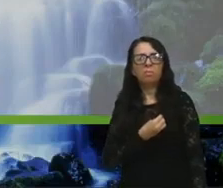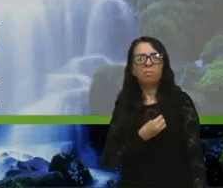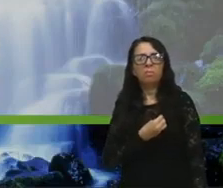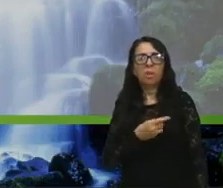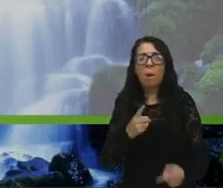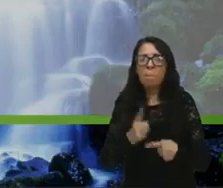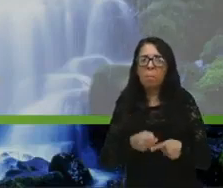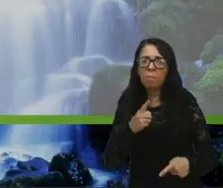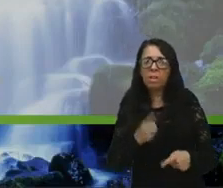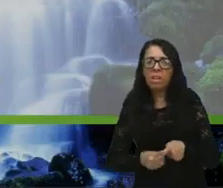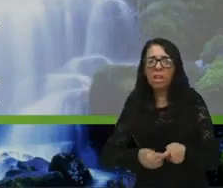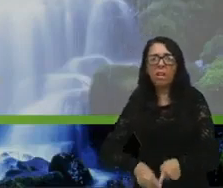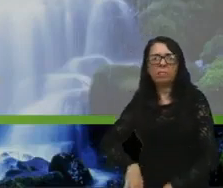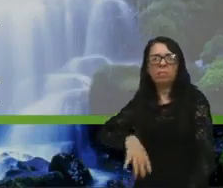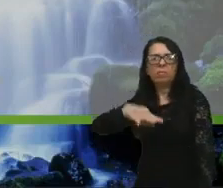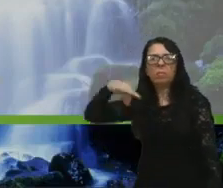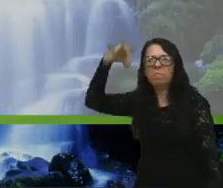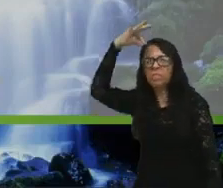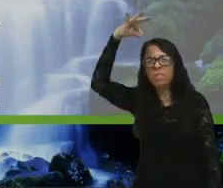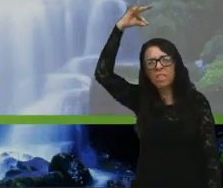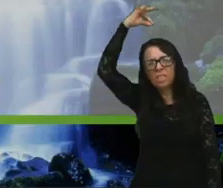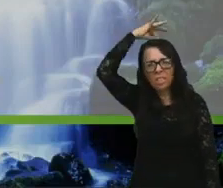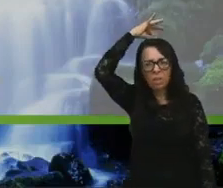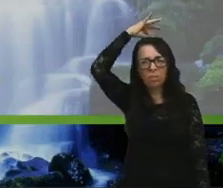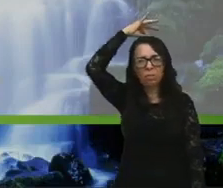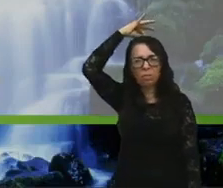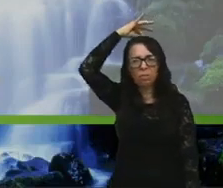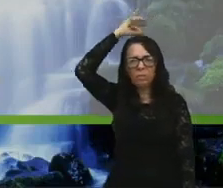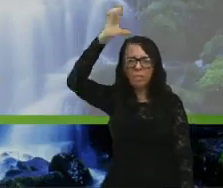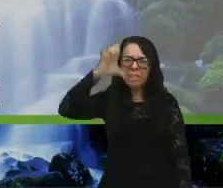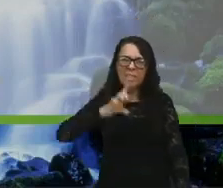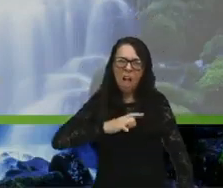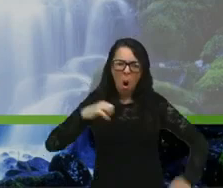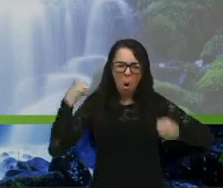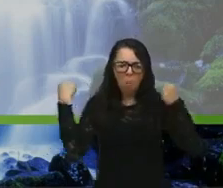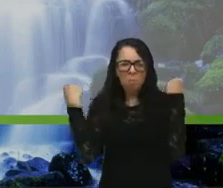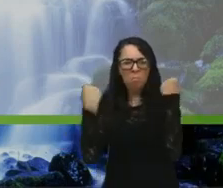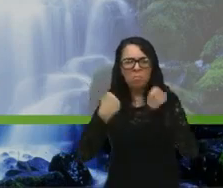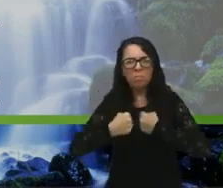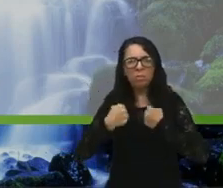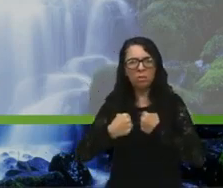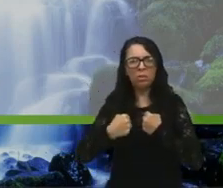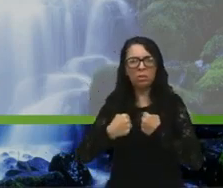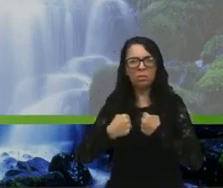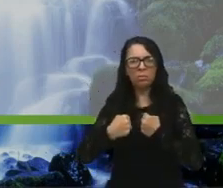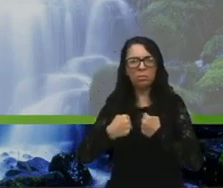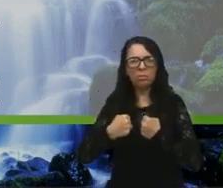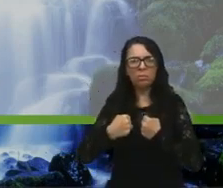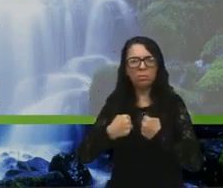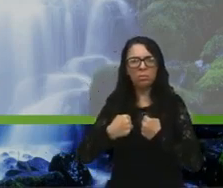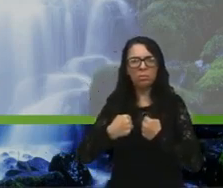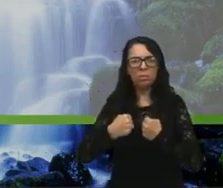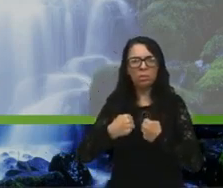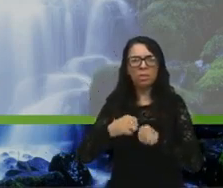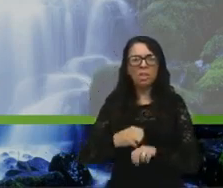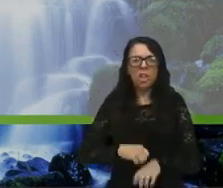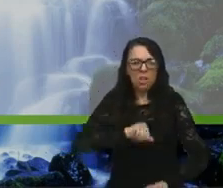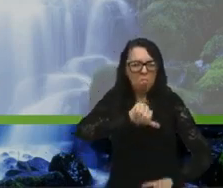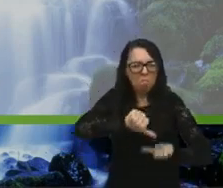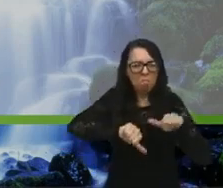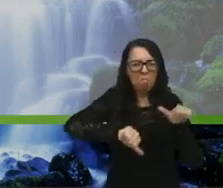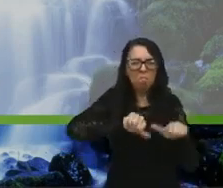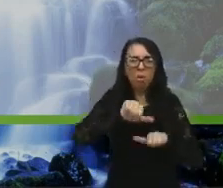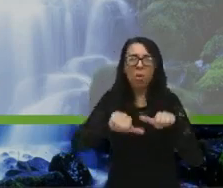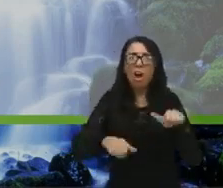mover-se dentro de você, impulsionar você para novos desejos, não desejos materiais, mas para desejos